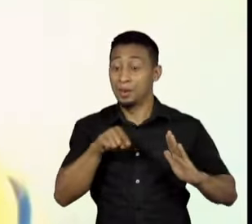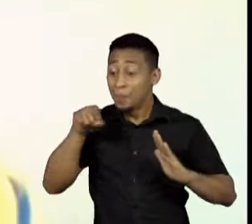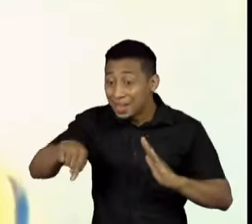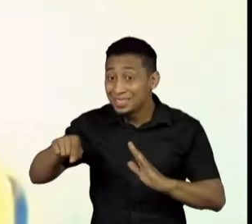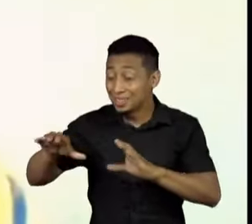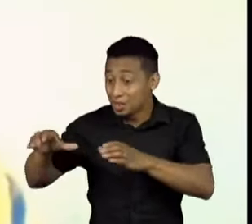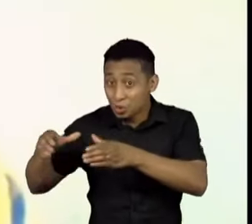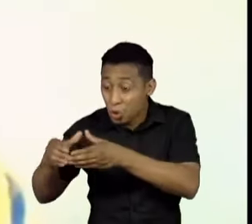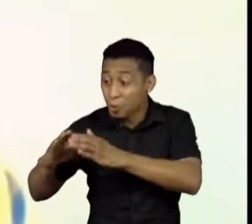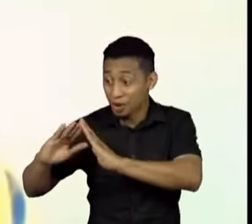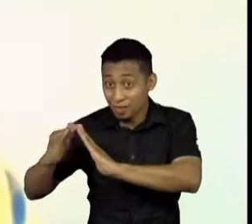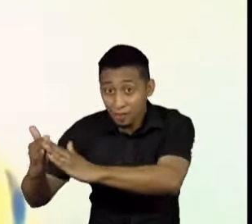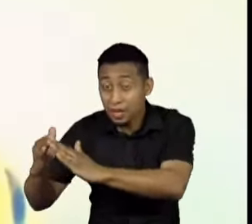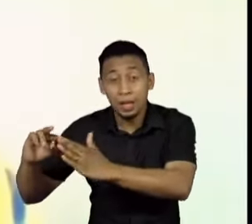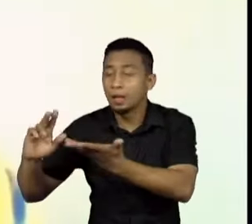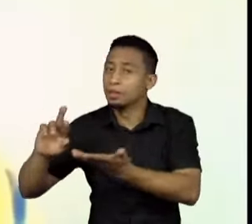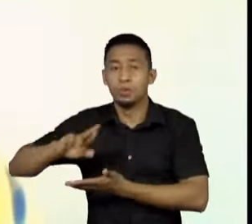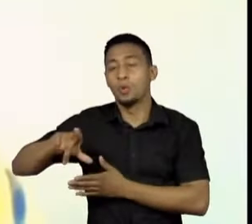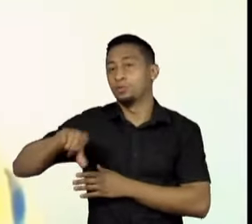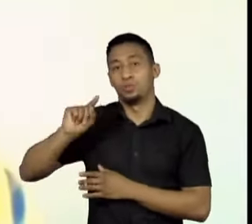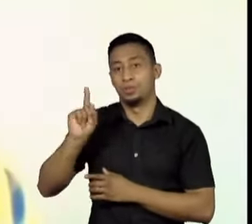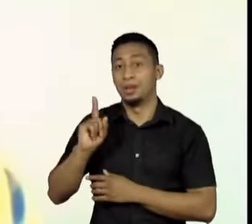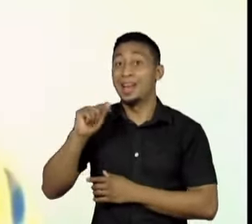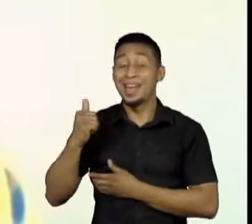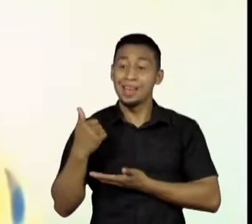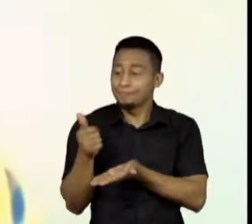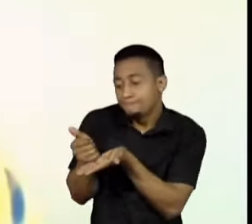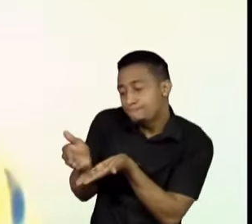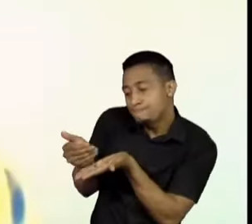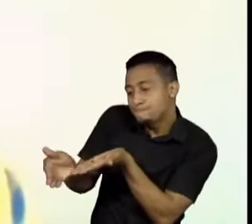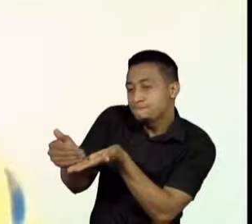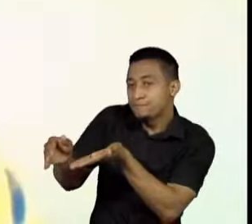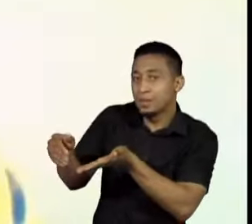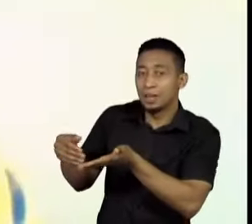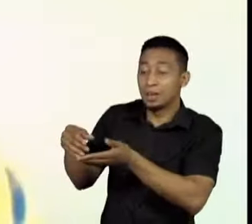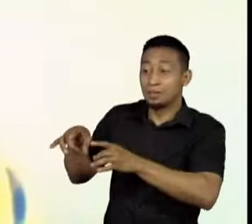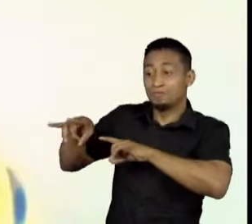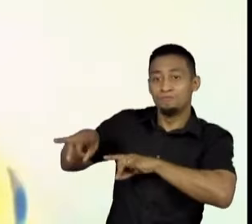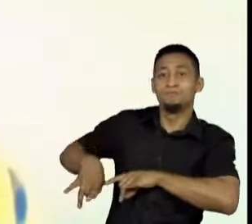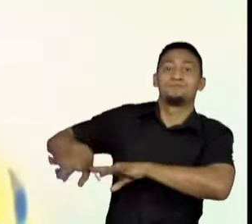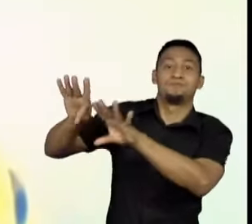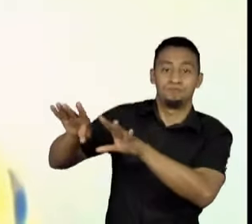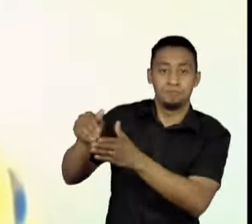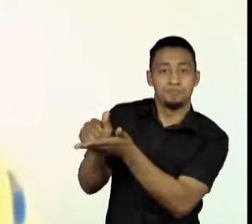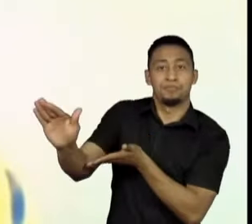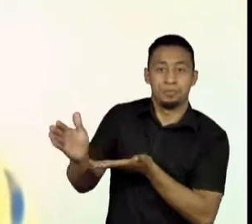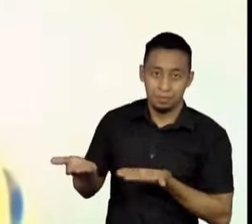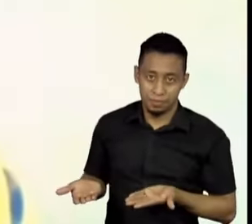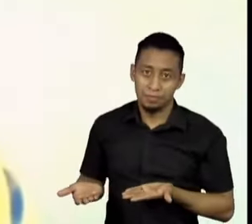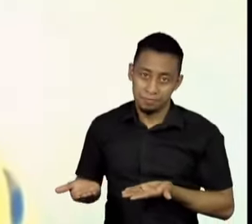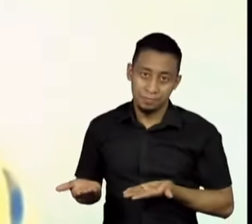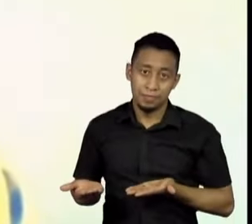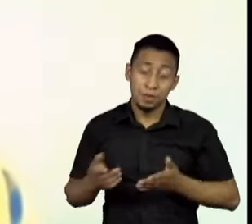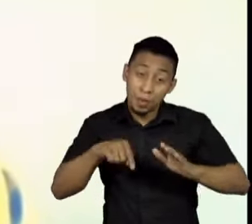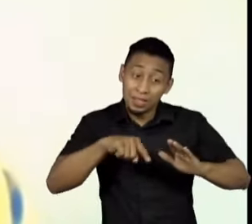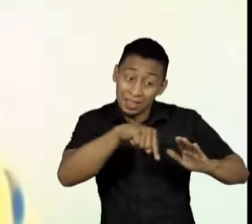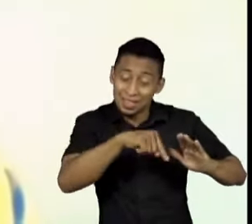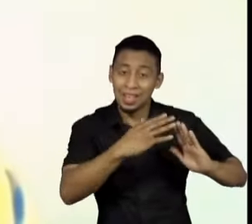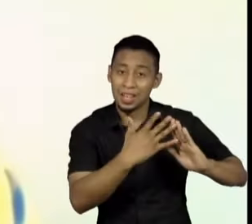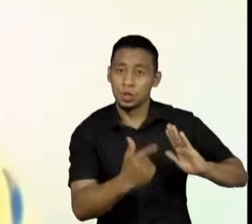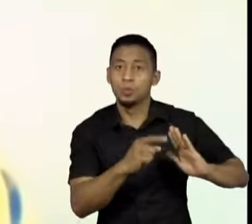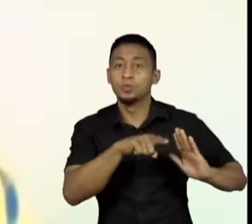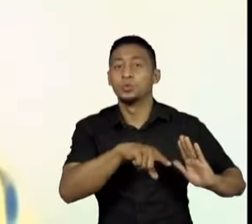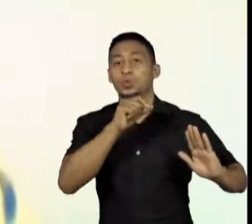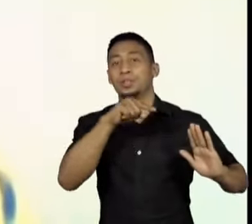quando te expulsam de determinados espaços. O quilombo não, o quilombo você escolheu para ir,